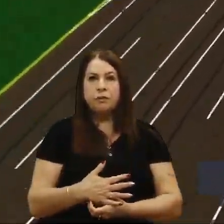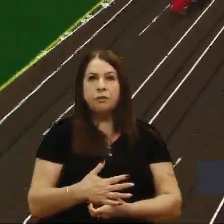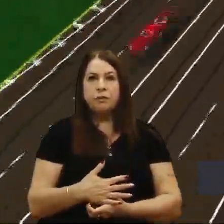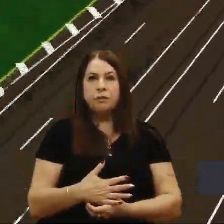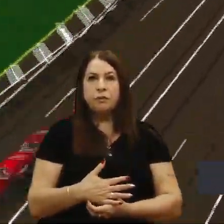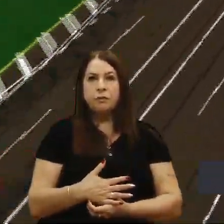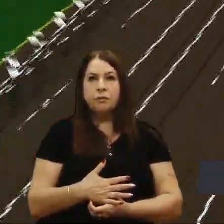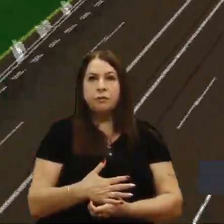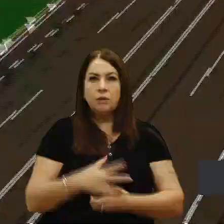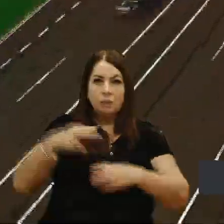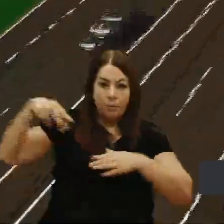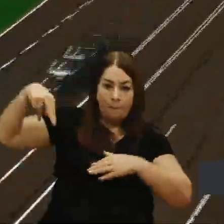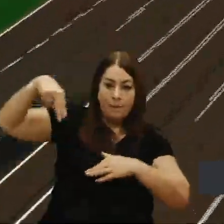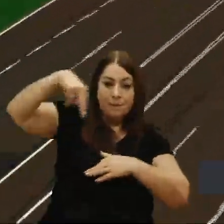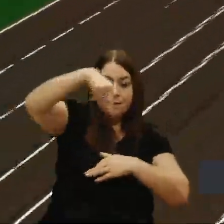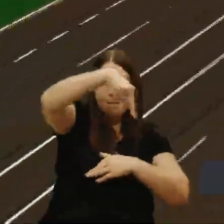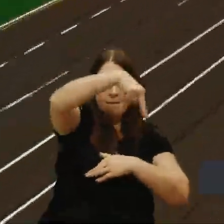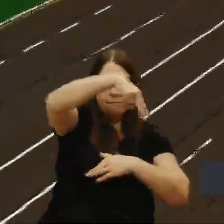E uma passarela.